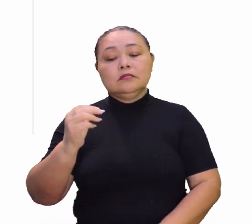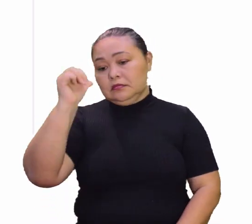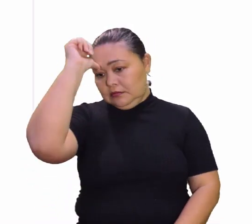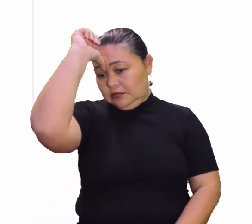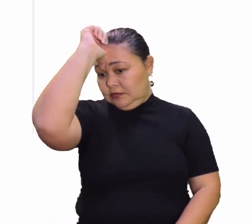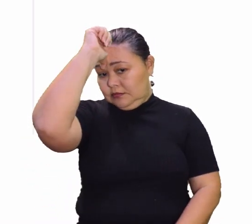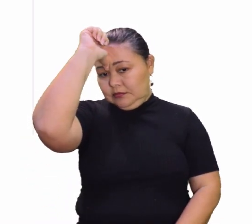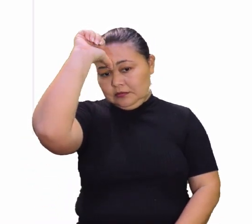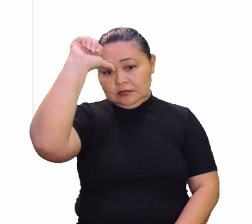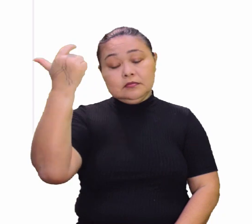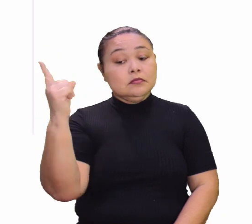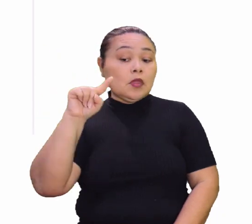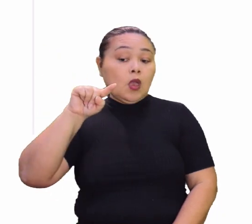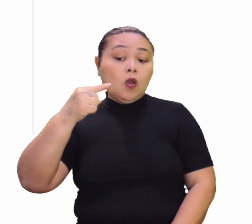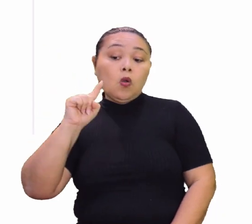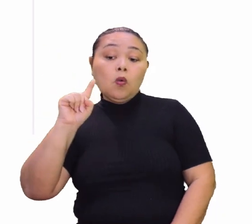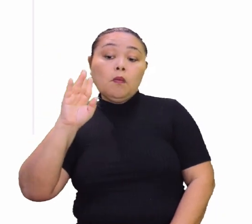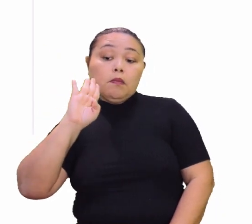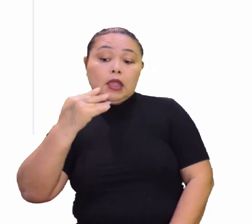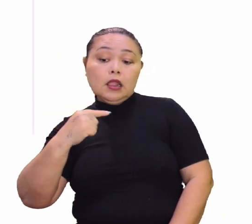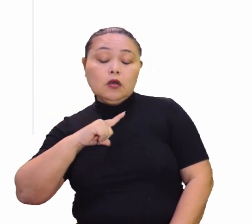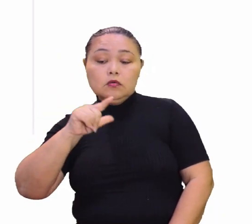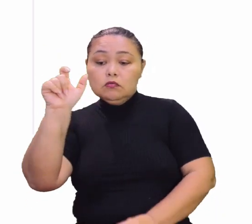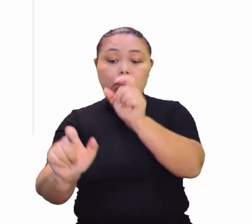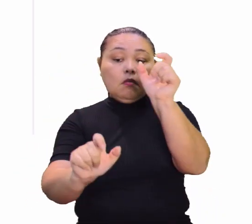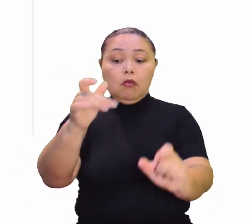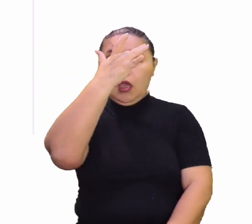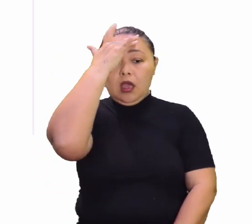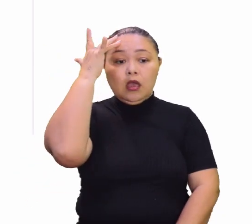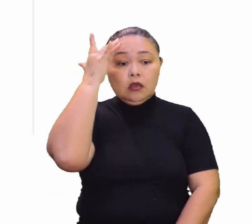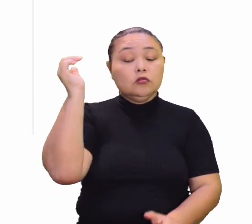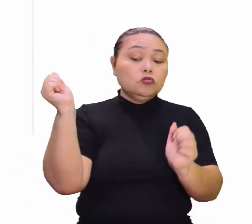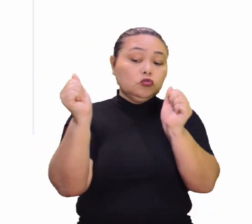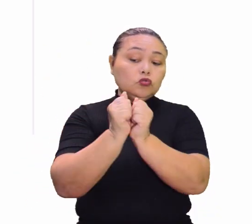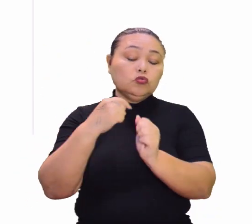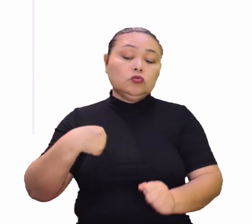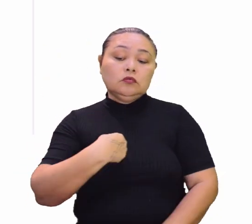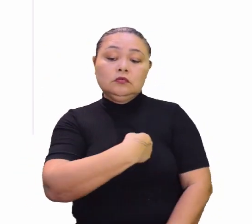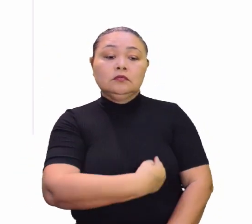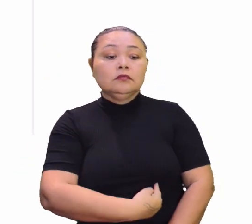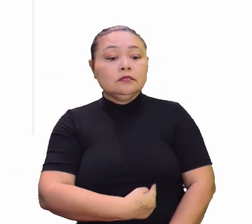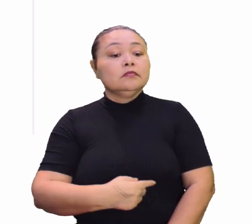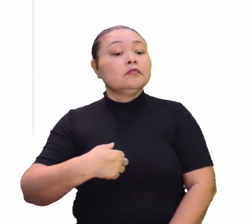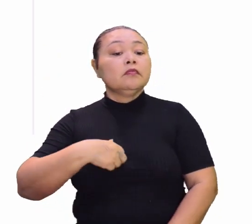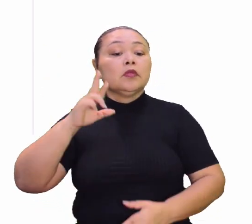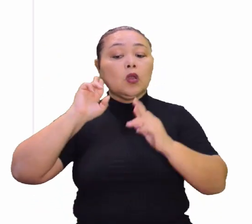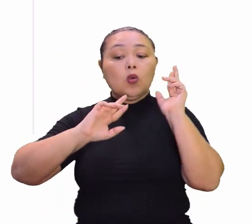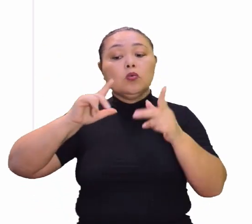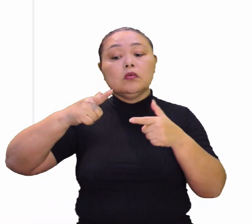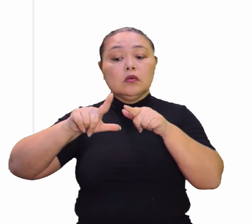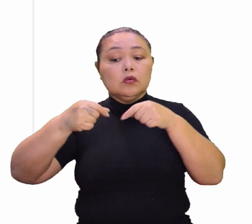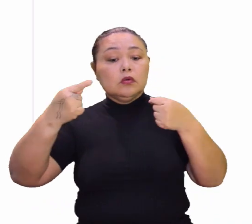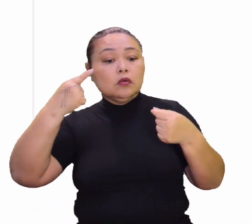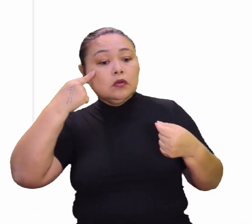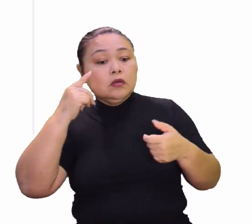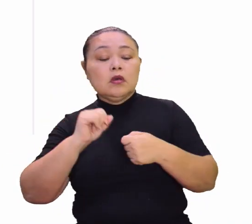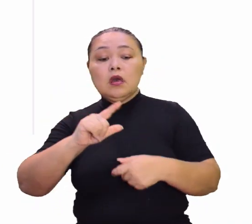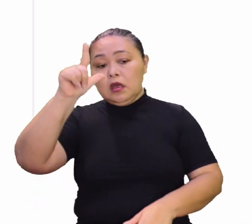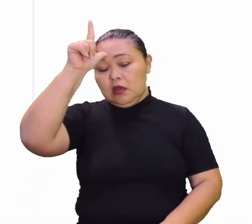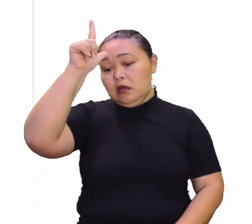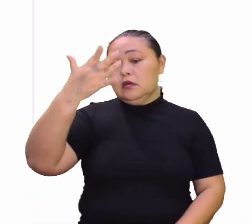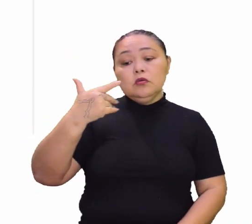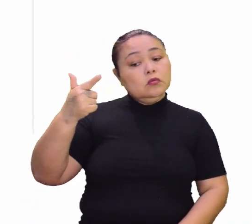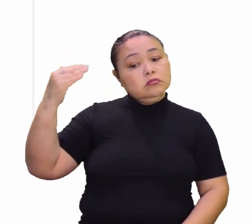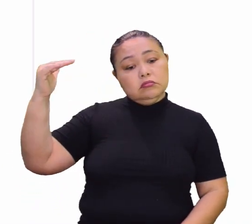indianos, aqui tem um bilhão de pessoas, junto com a China, né, também. Rússia, Japão, Alemanha,